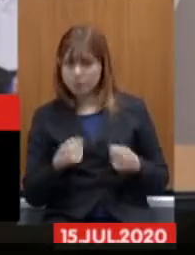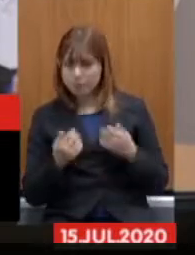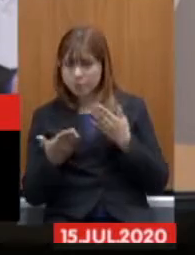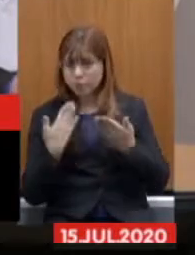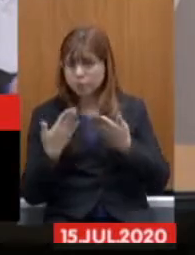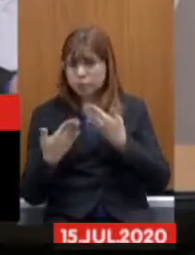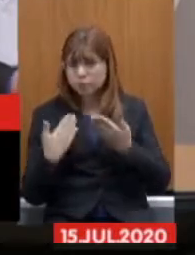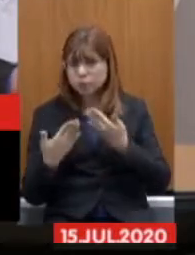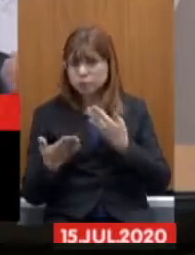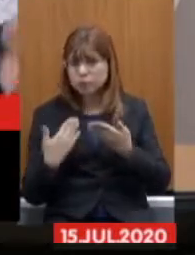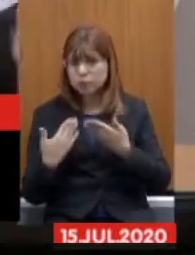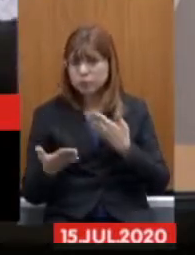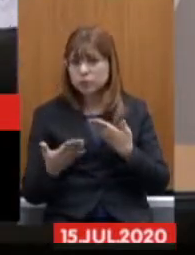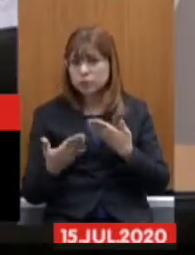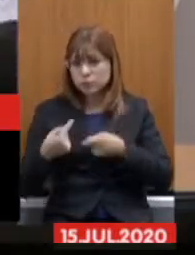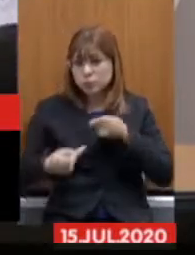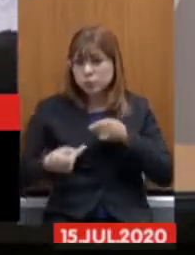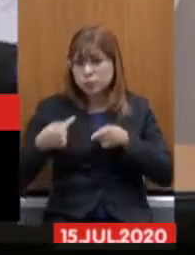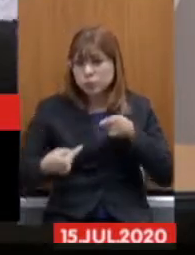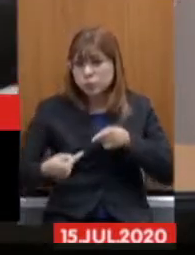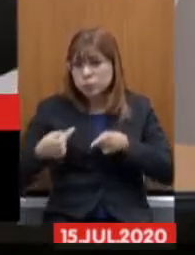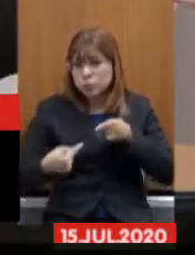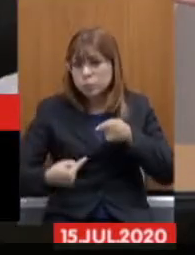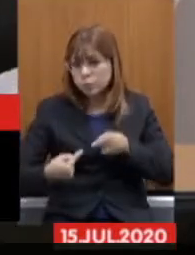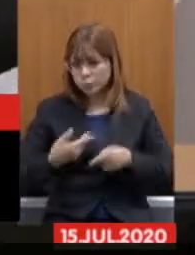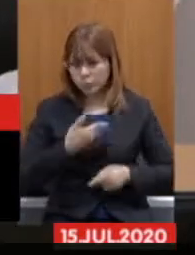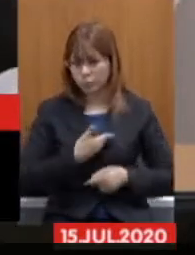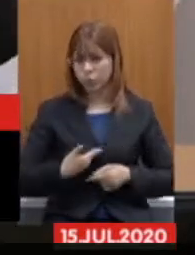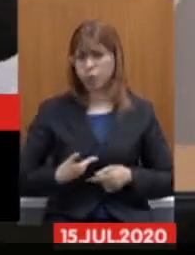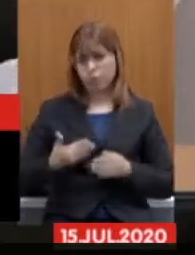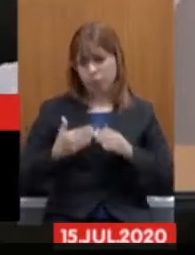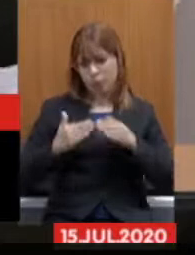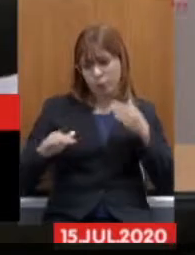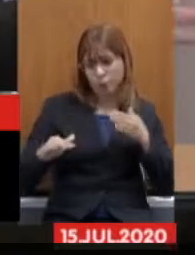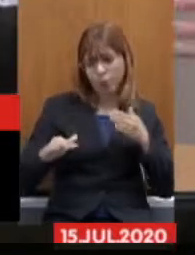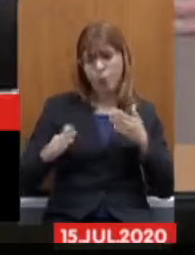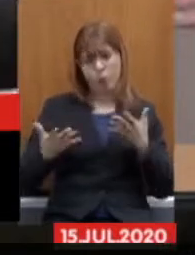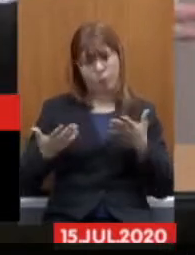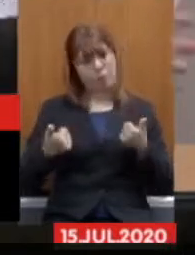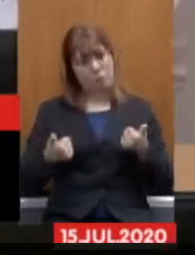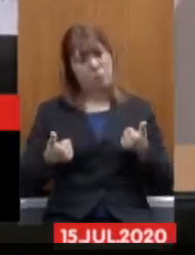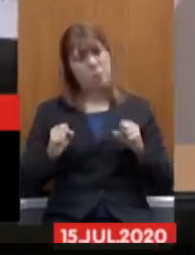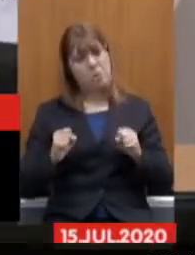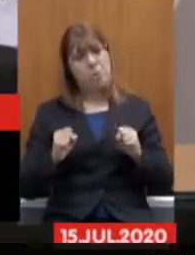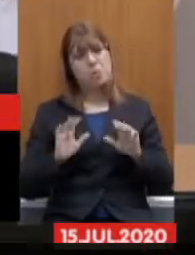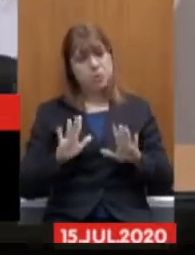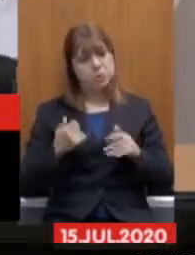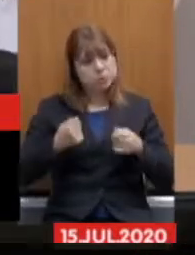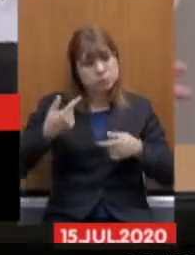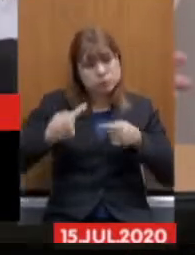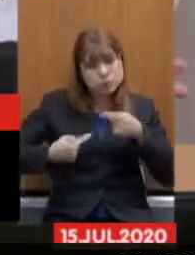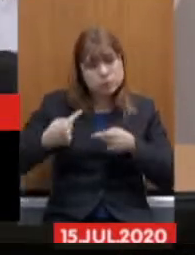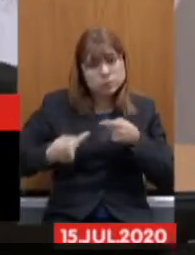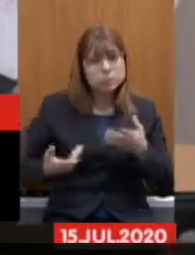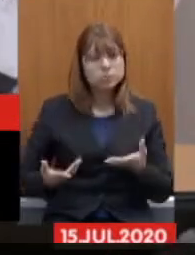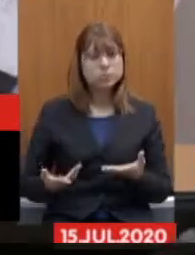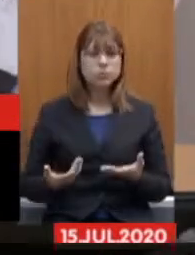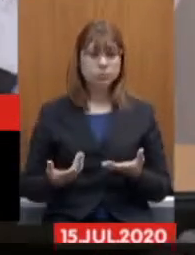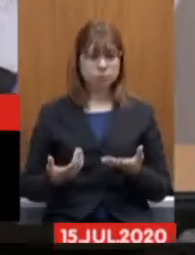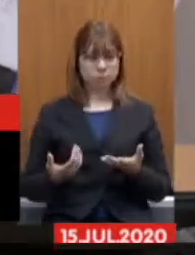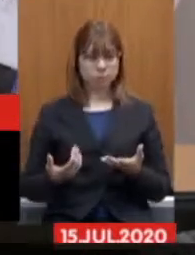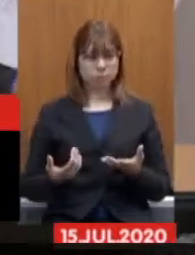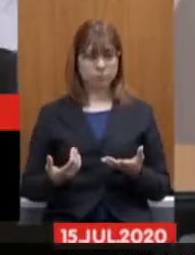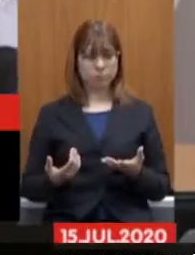diálogo a função governo tem uma posição nós temos outros vamos discutir a hora